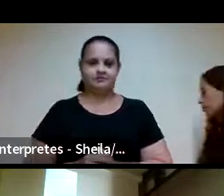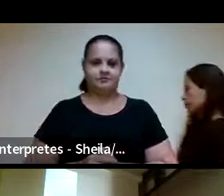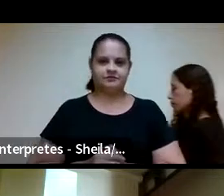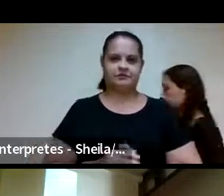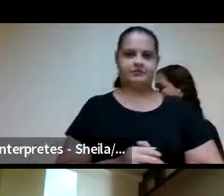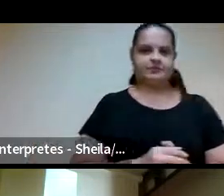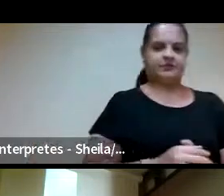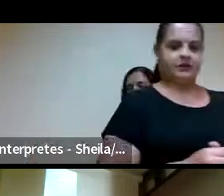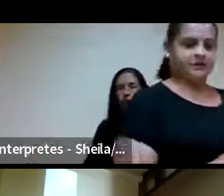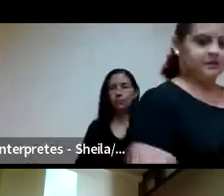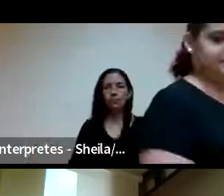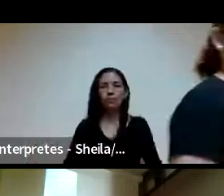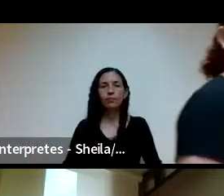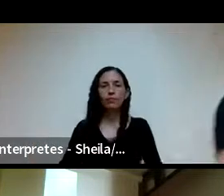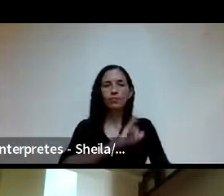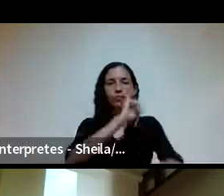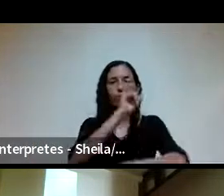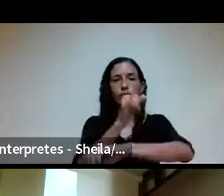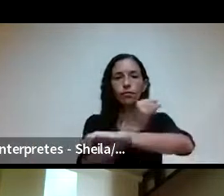como vota?